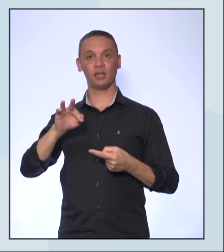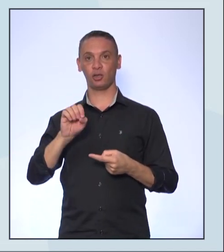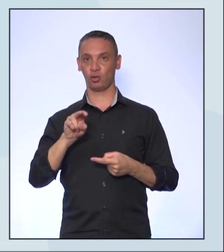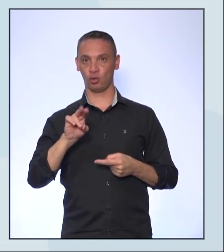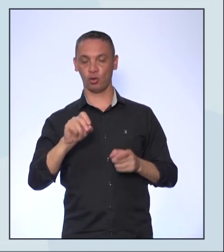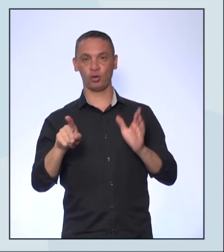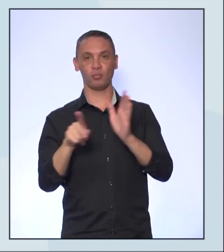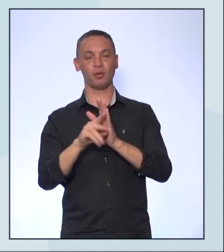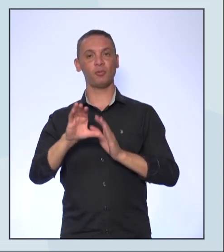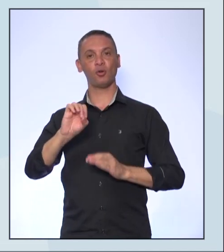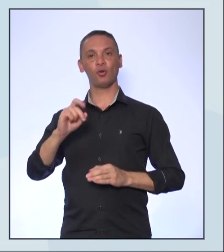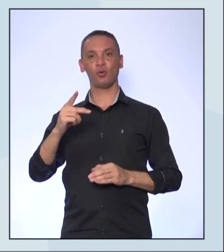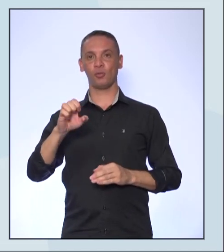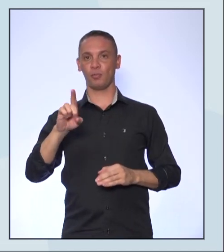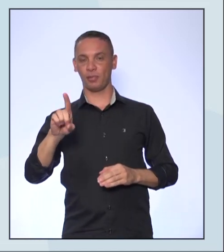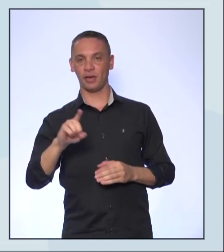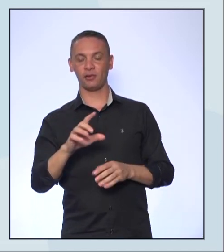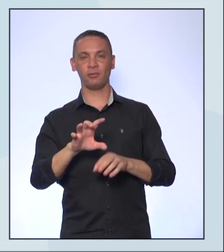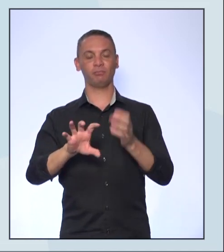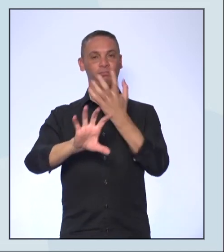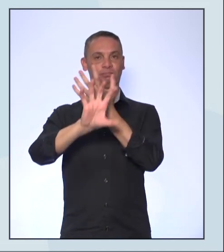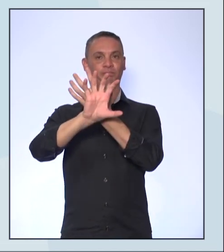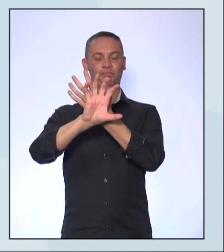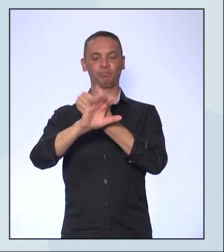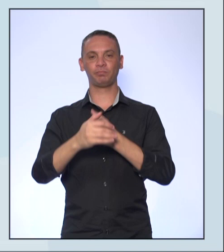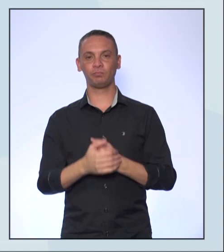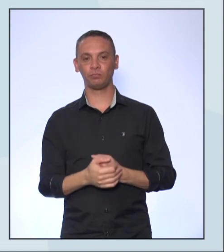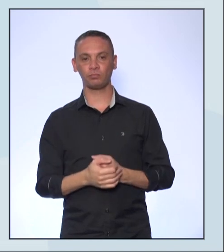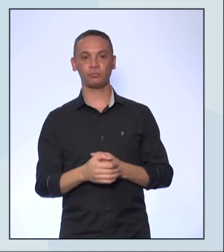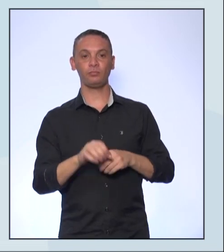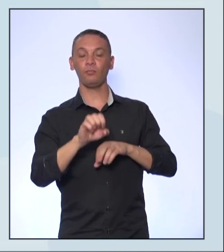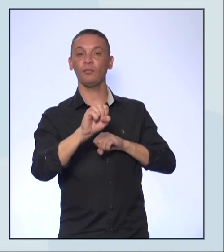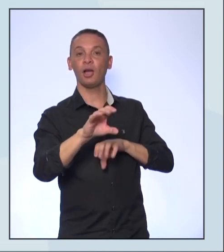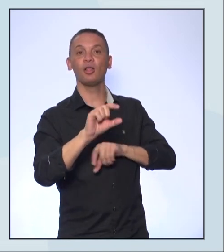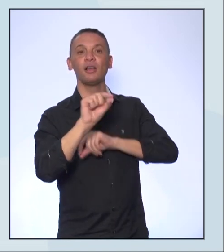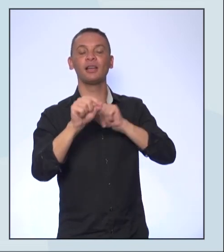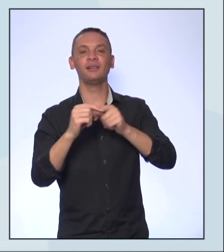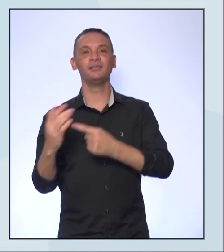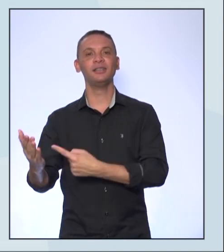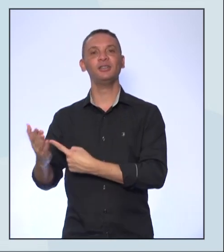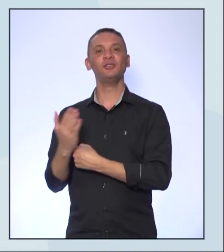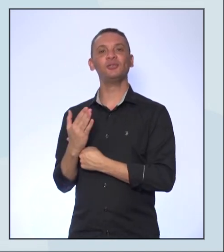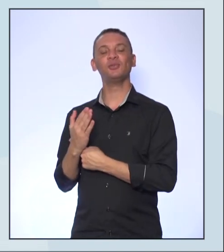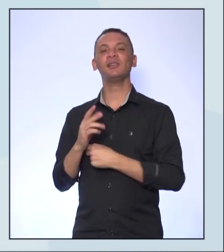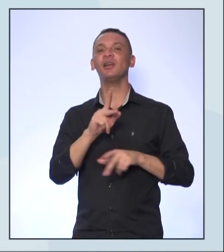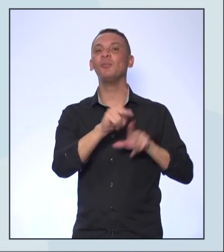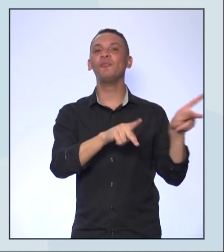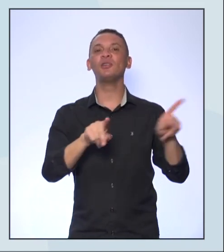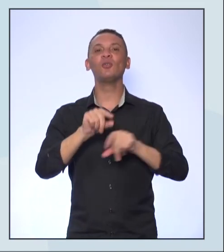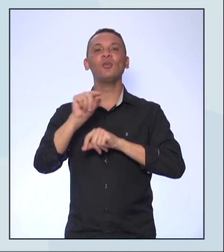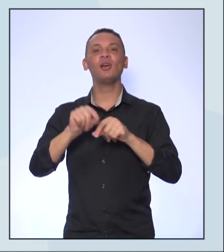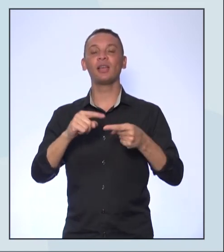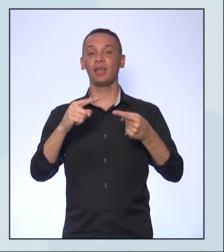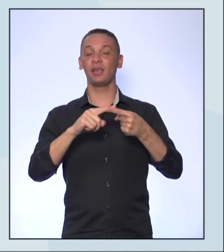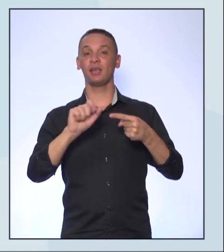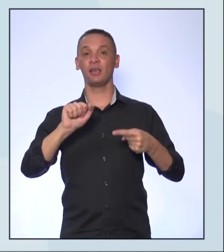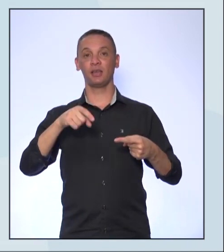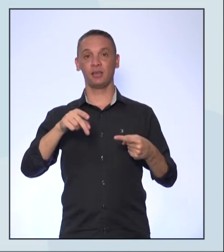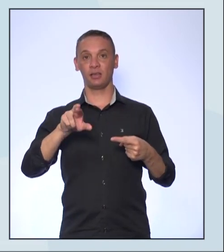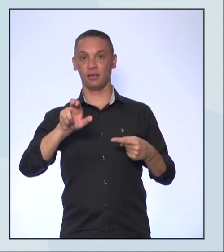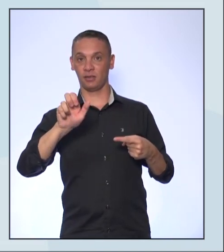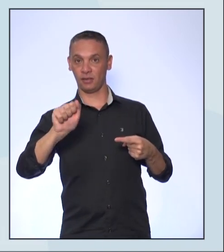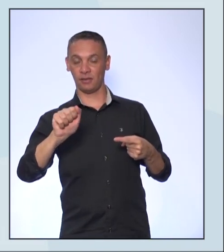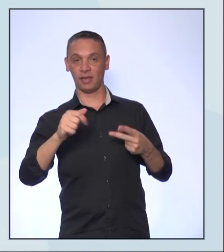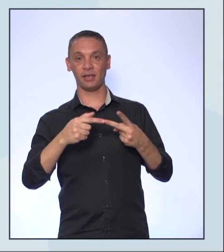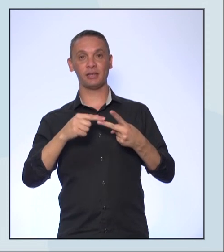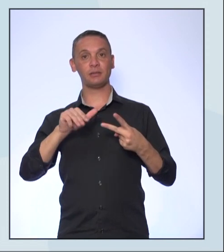é da COPED, do Centro de Mídias, e essa aula ela foi feita com a colaboração das professoras, né? Andréia e Mariana, que